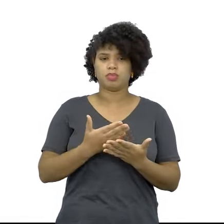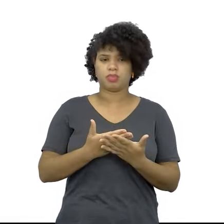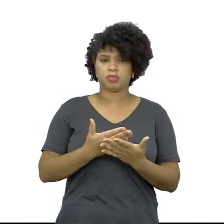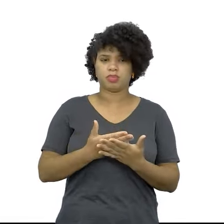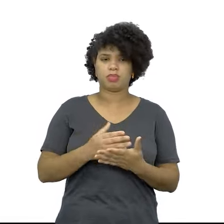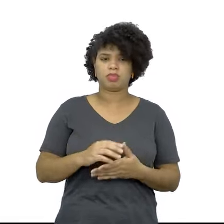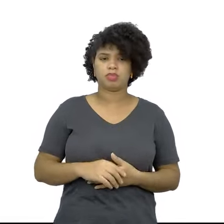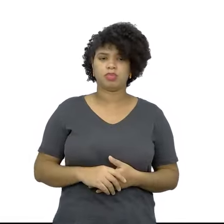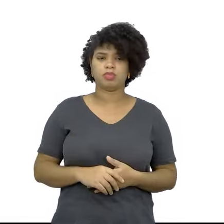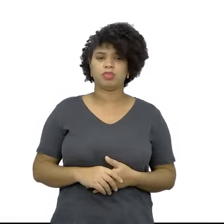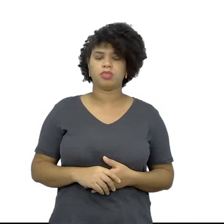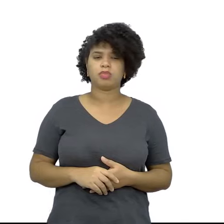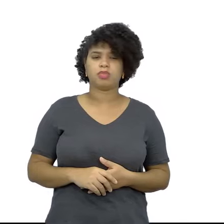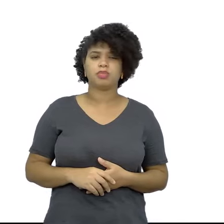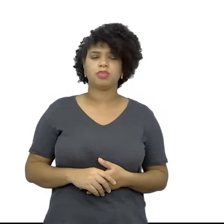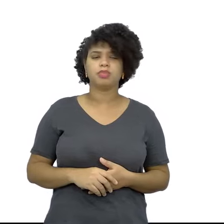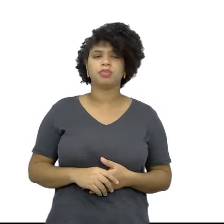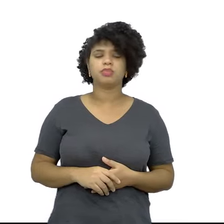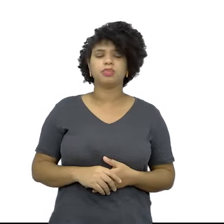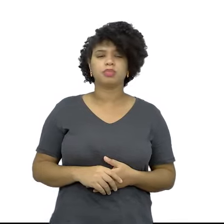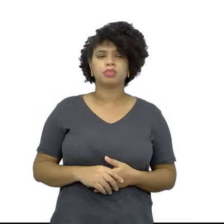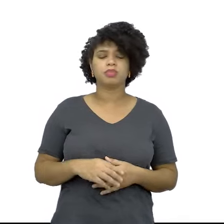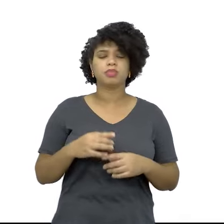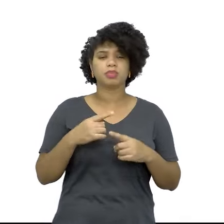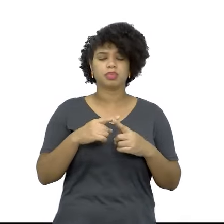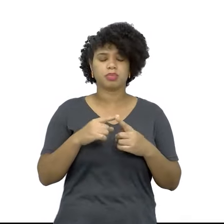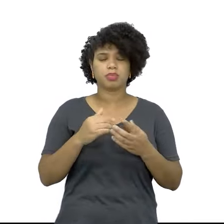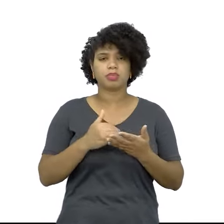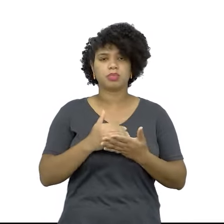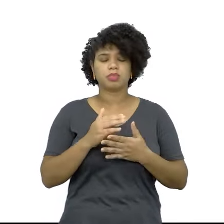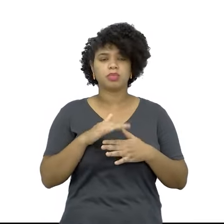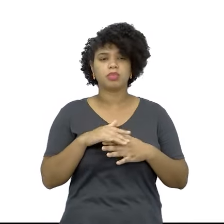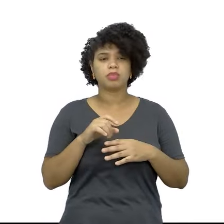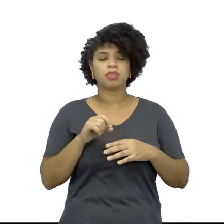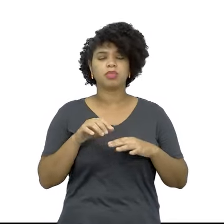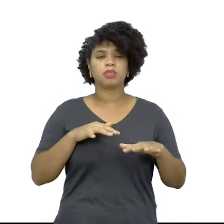com o trabalho que parte